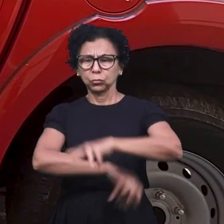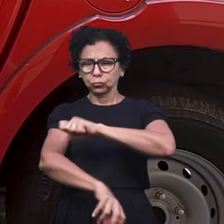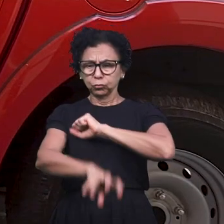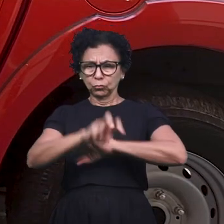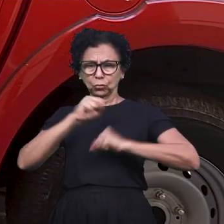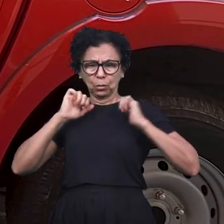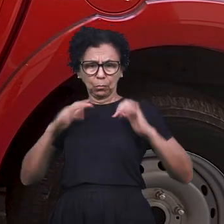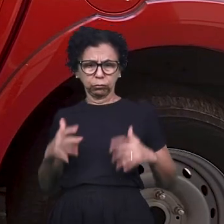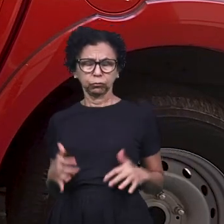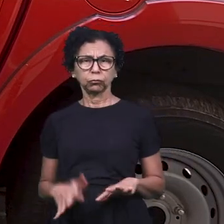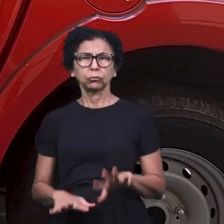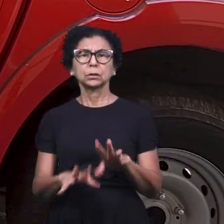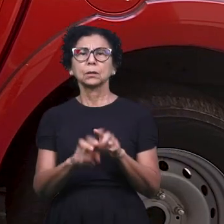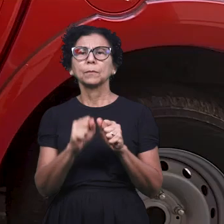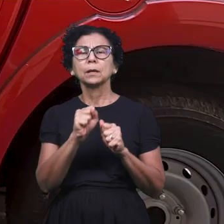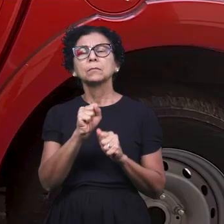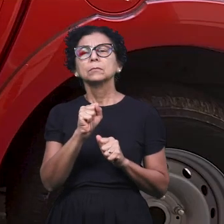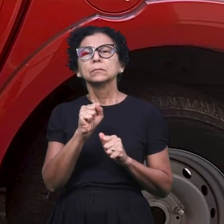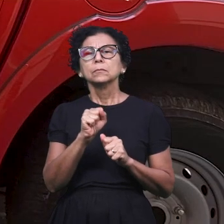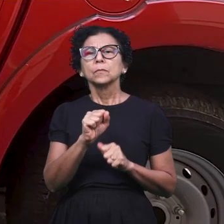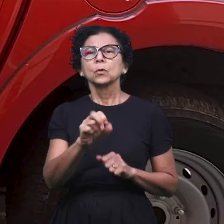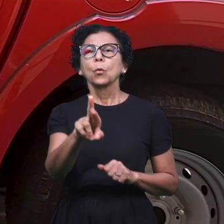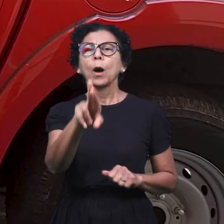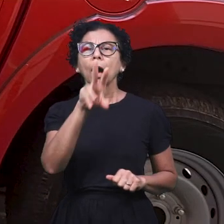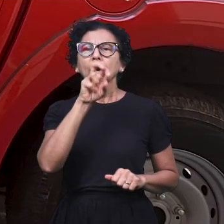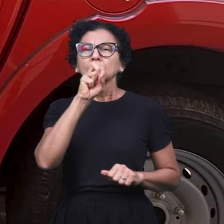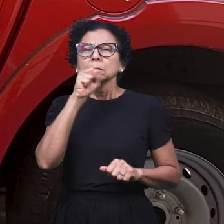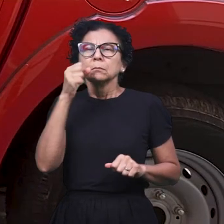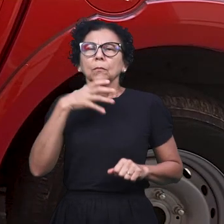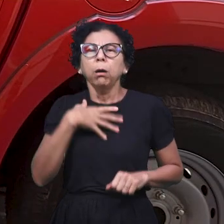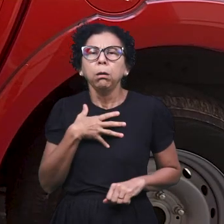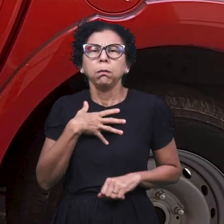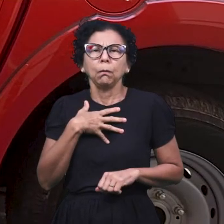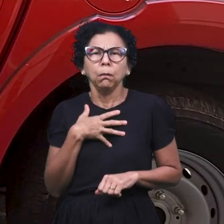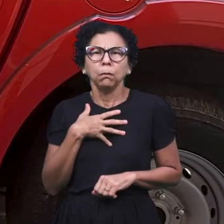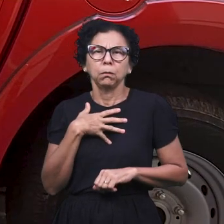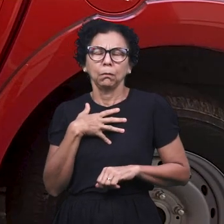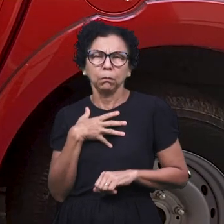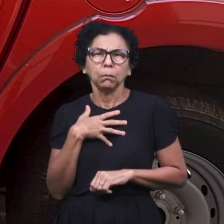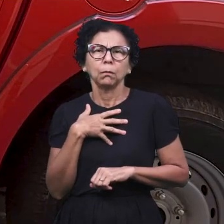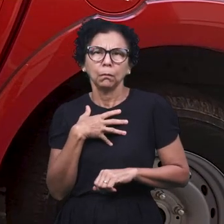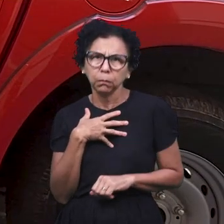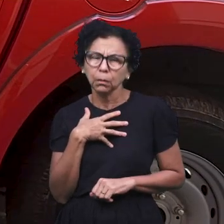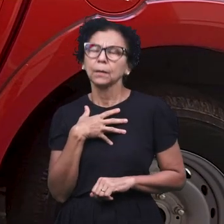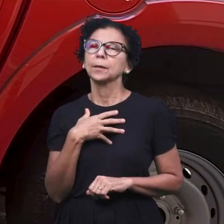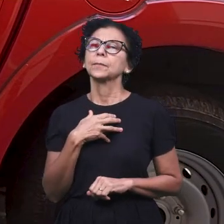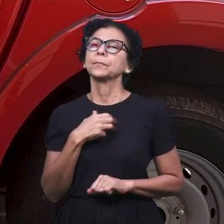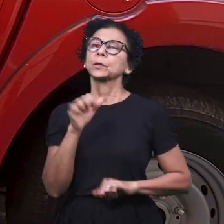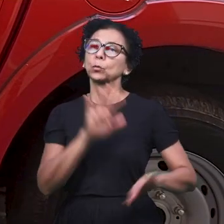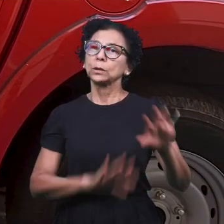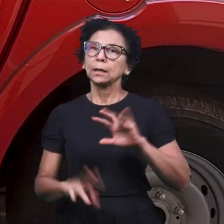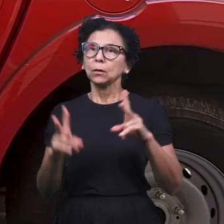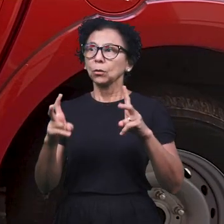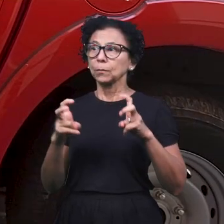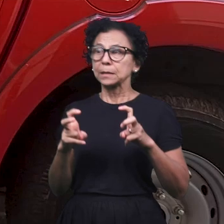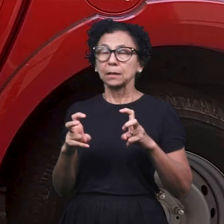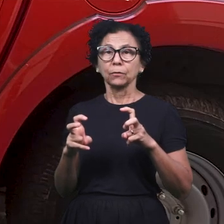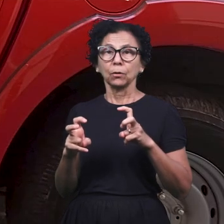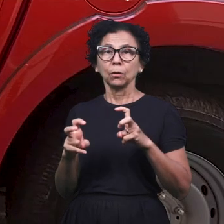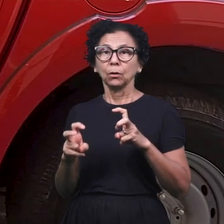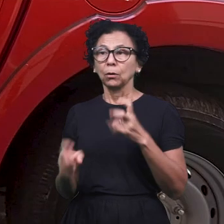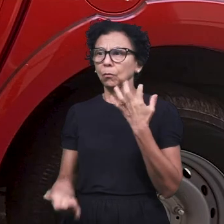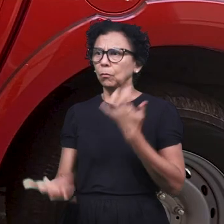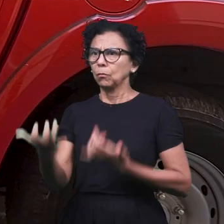também de intoxicação pela própria fumaça ali, oriunda das chamas. Então, é ideal que identificou o incêndio